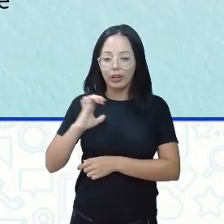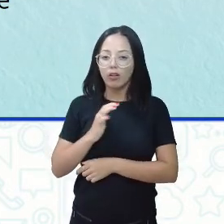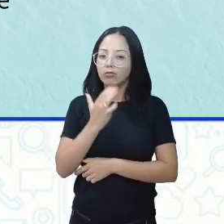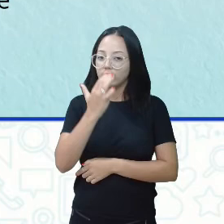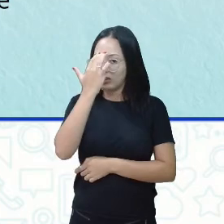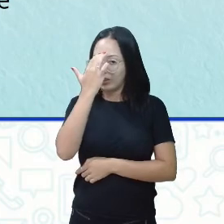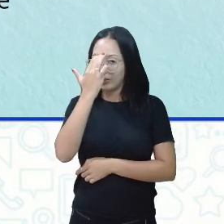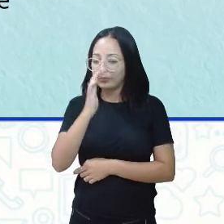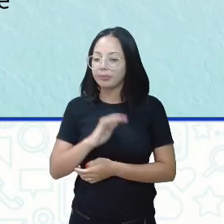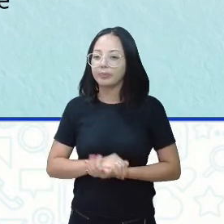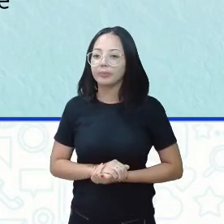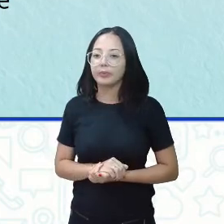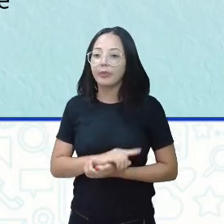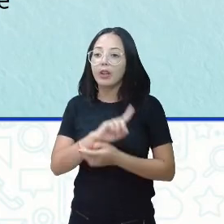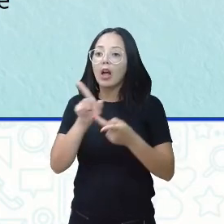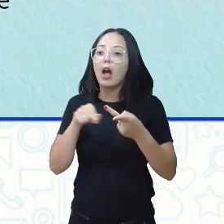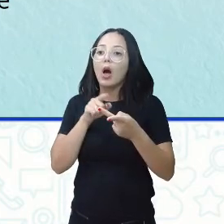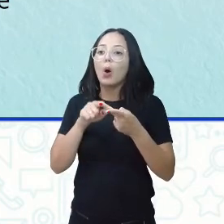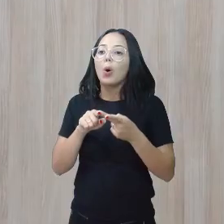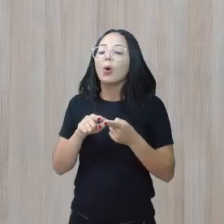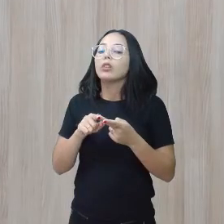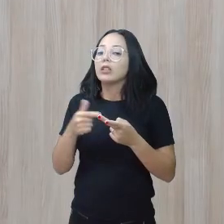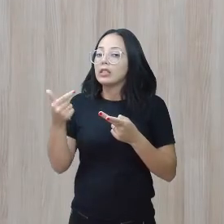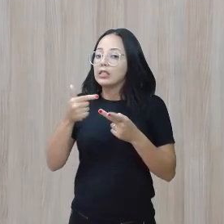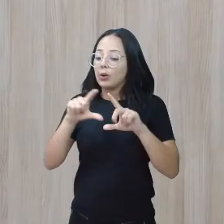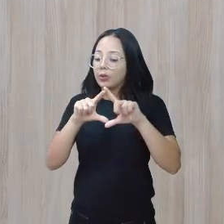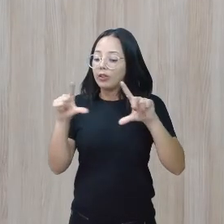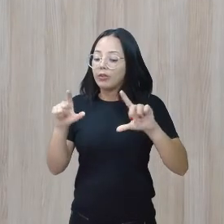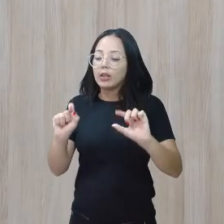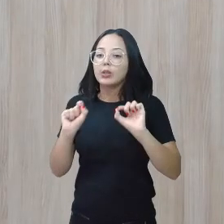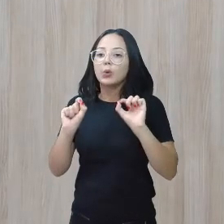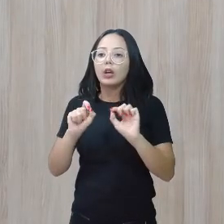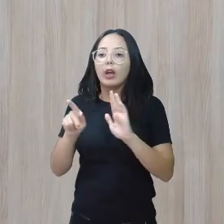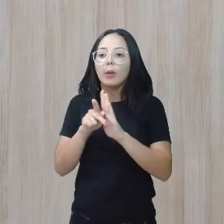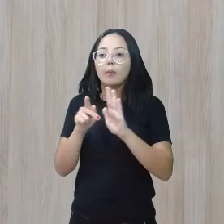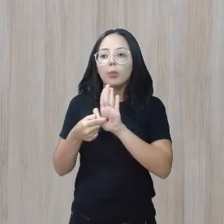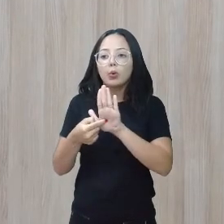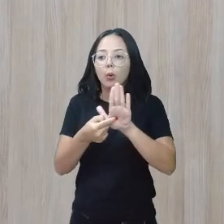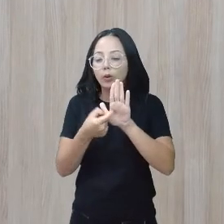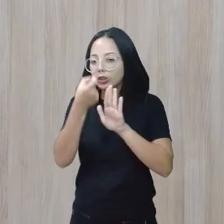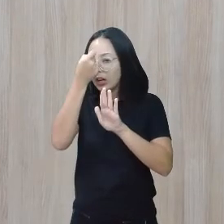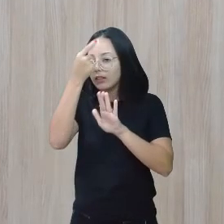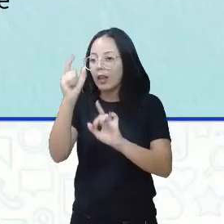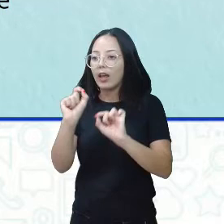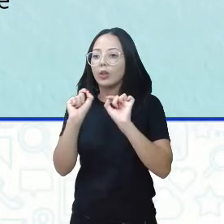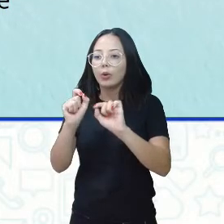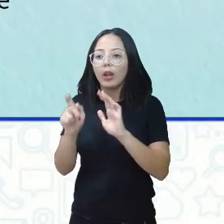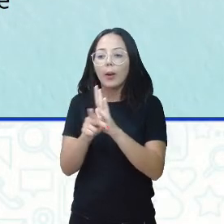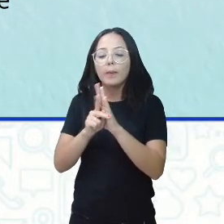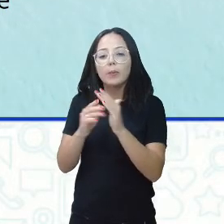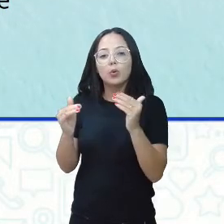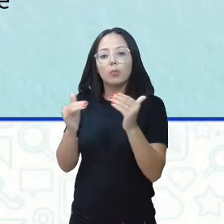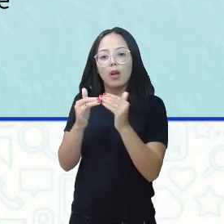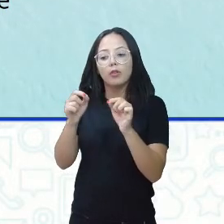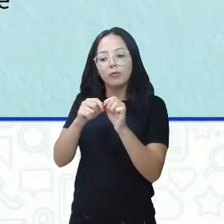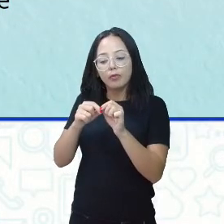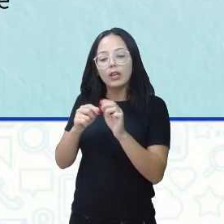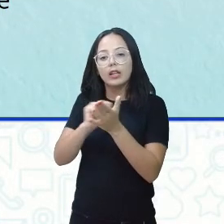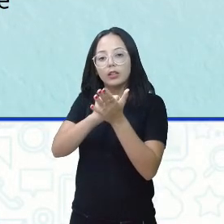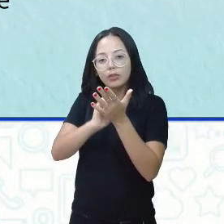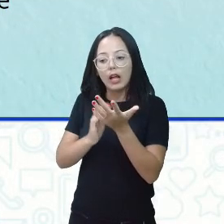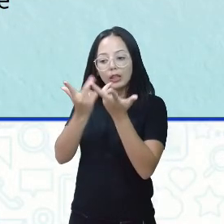uma proporção. A segunda frase exprime uma ideia de conformidade, fez o